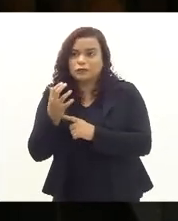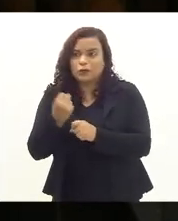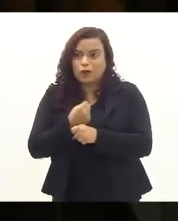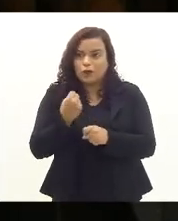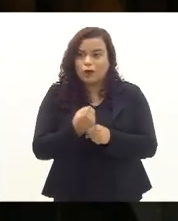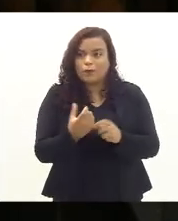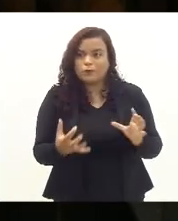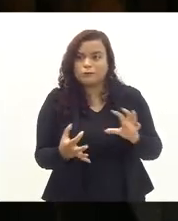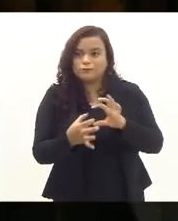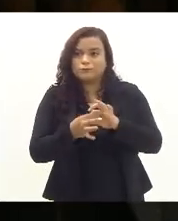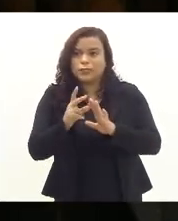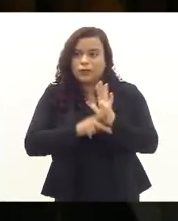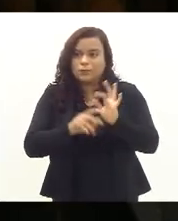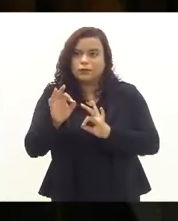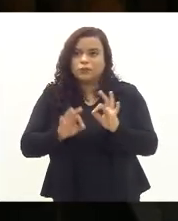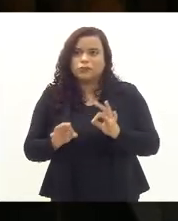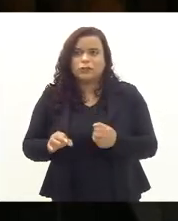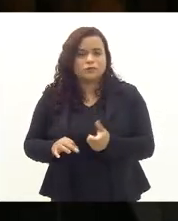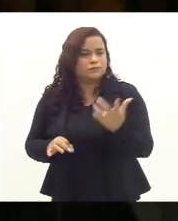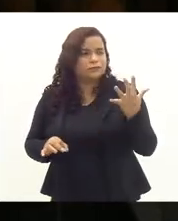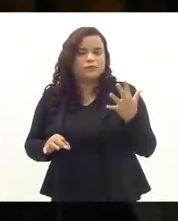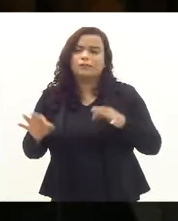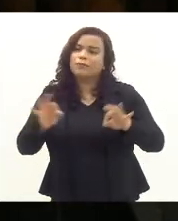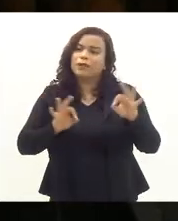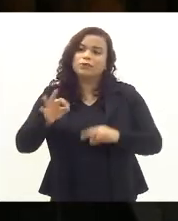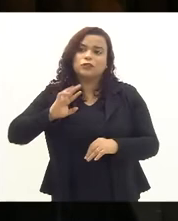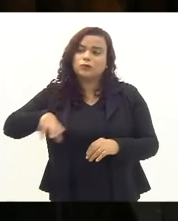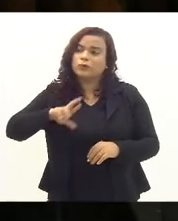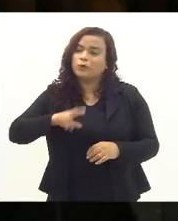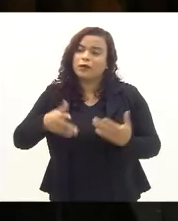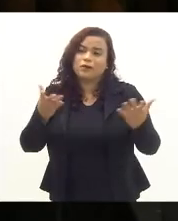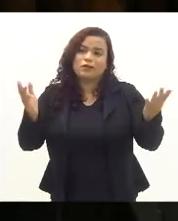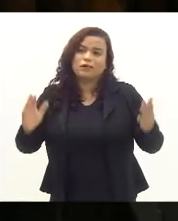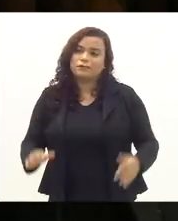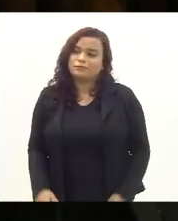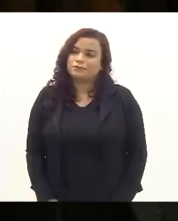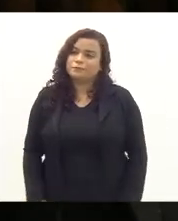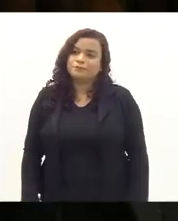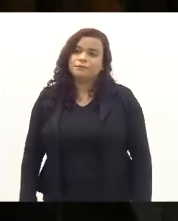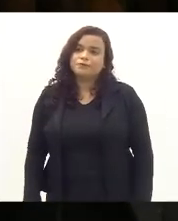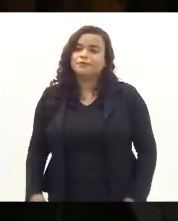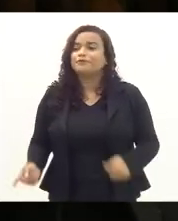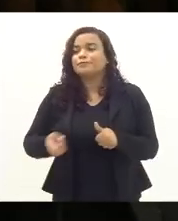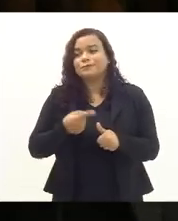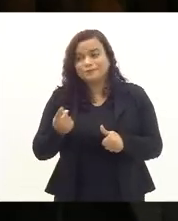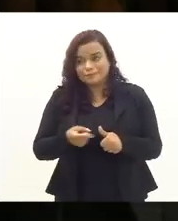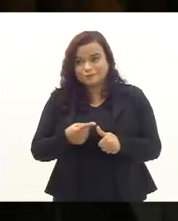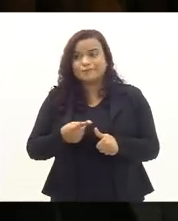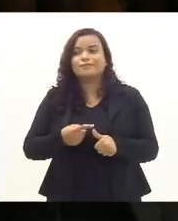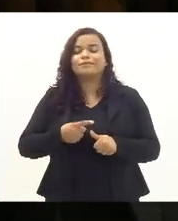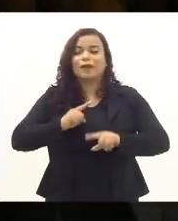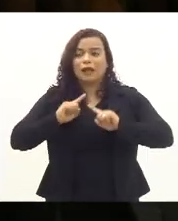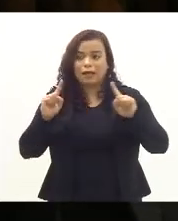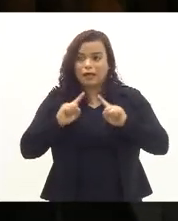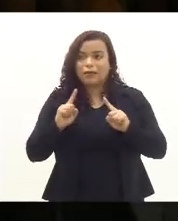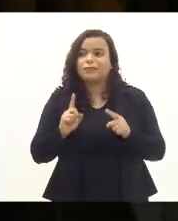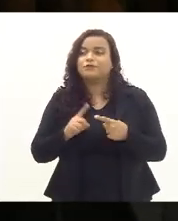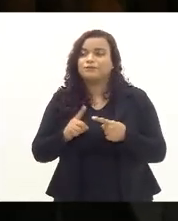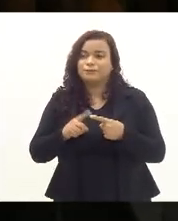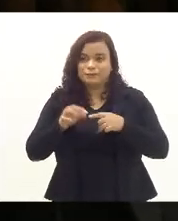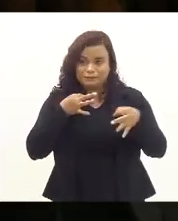é um projeto é planejamento nenhum Então essa é a primeira grande crítica